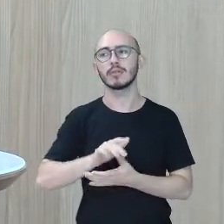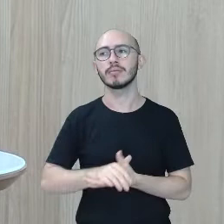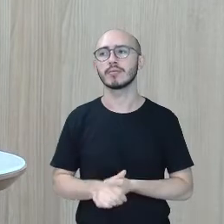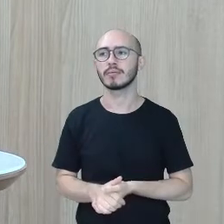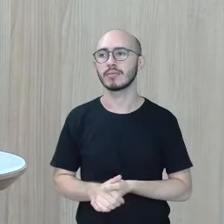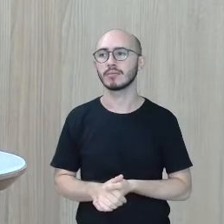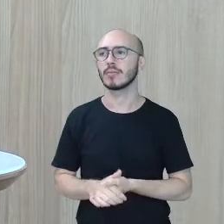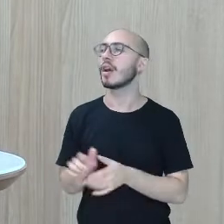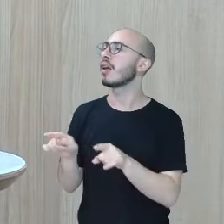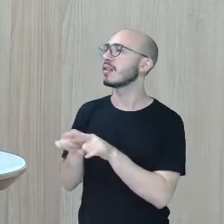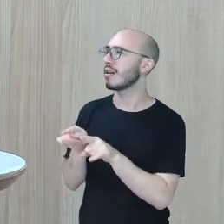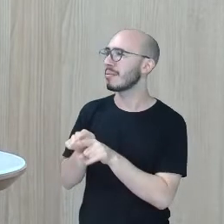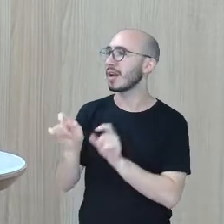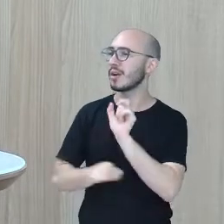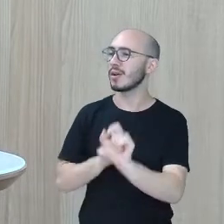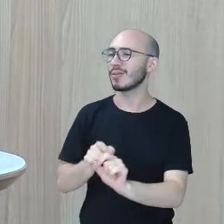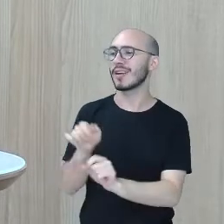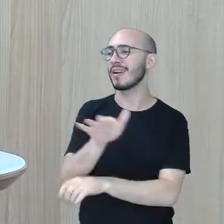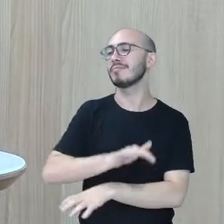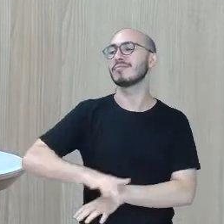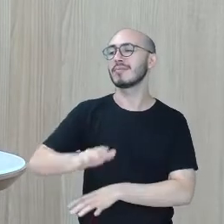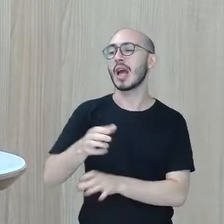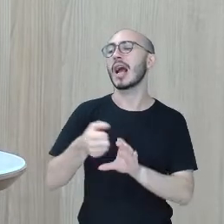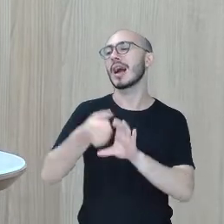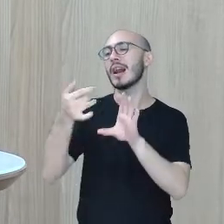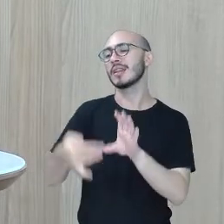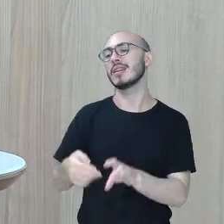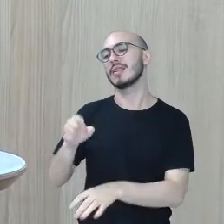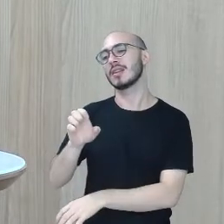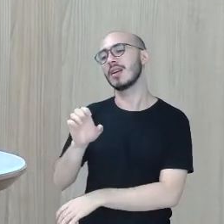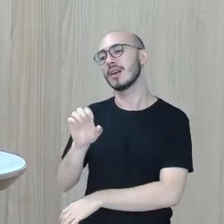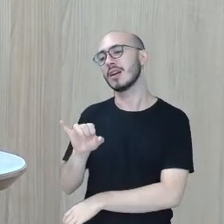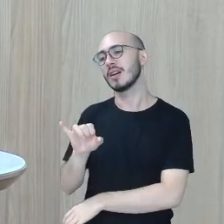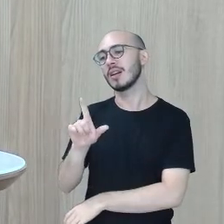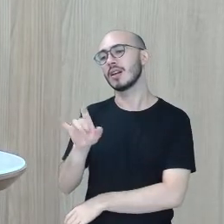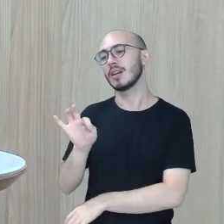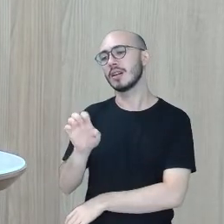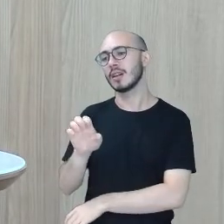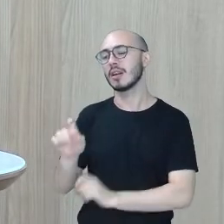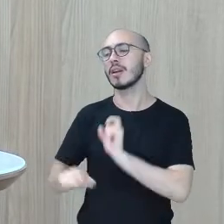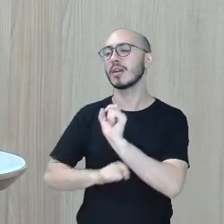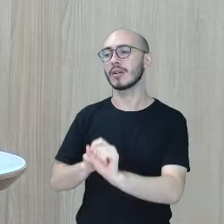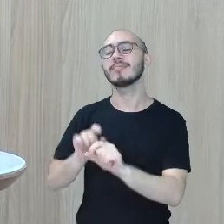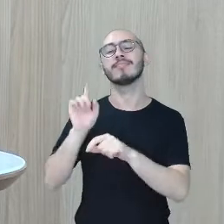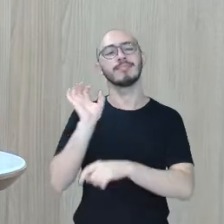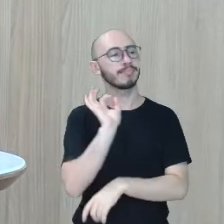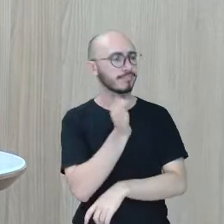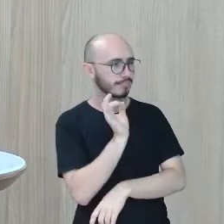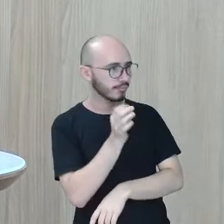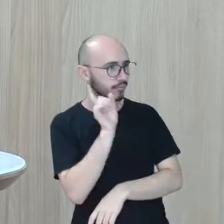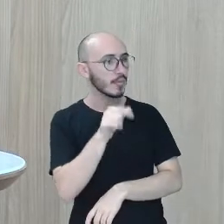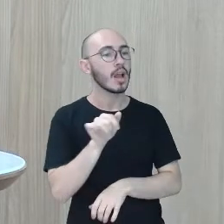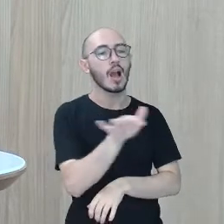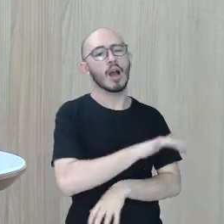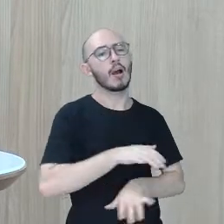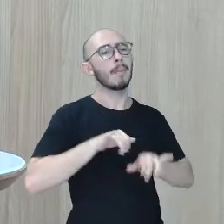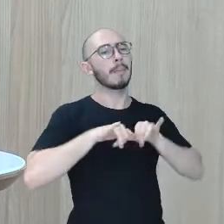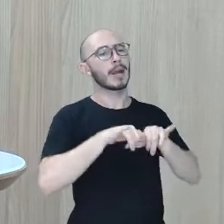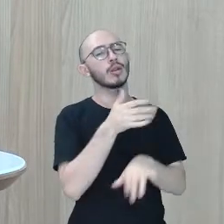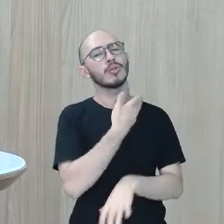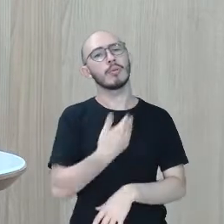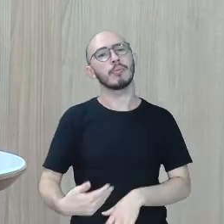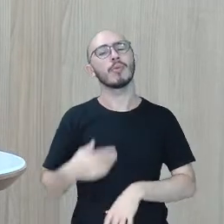Mas muito elitista também, né, elitista, professor? frequentemente, né? Mas um mercado público, ele conserva muito